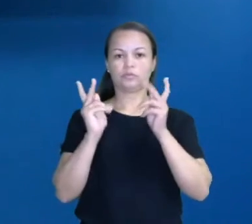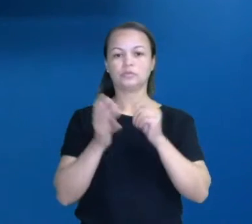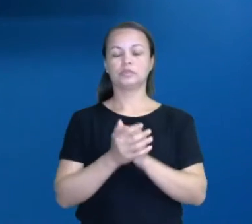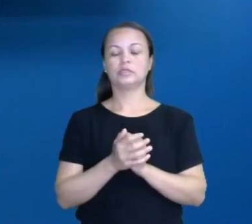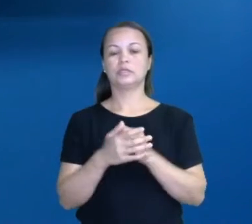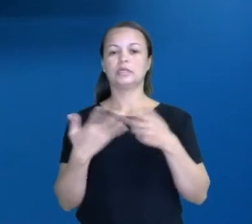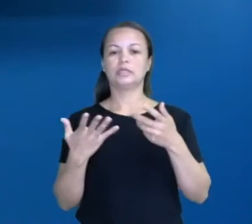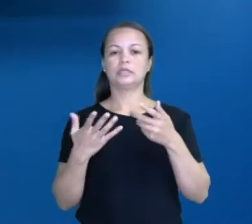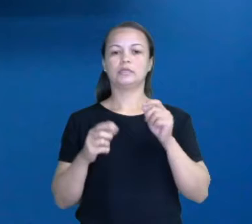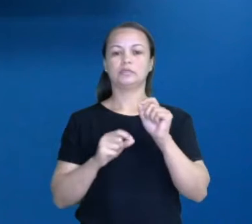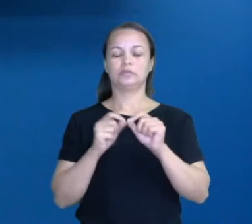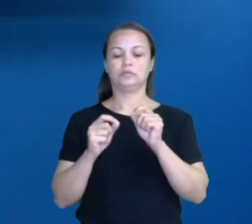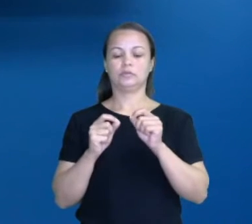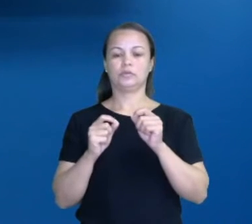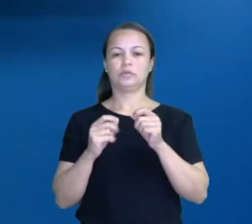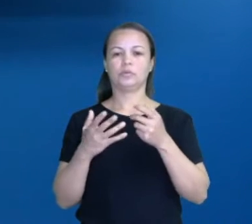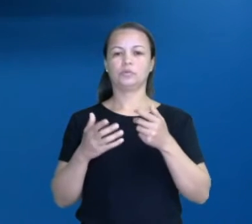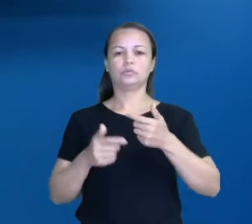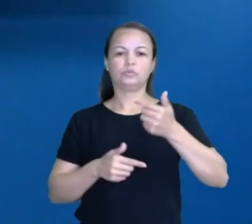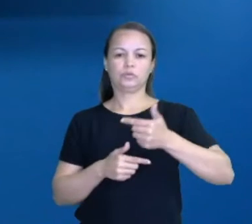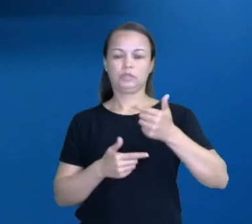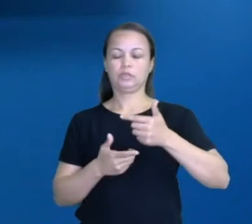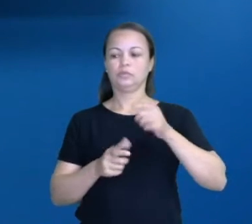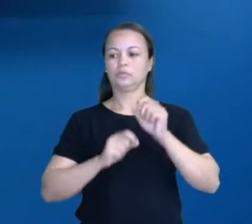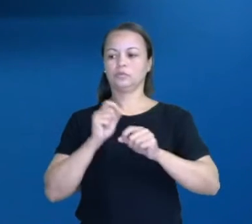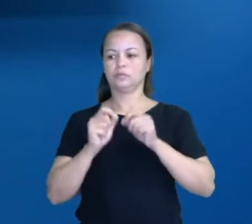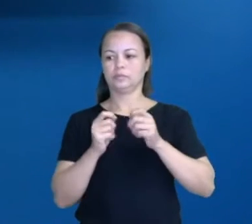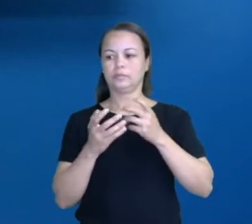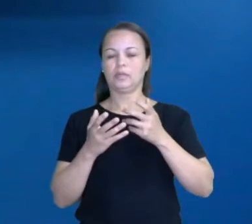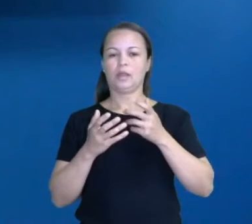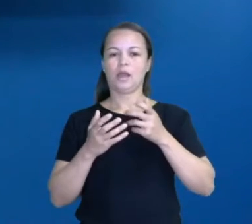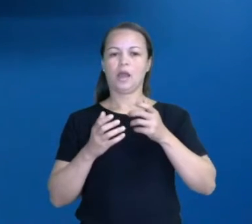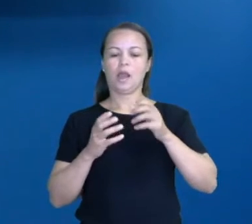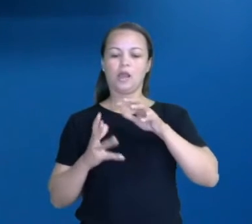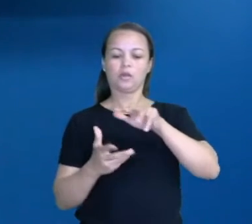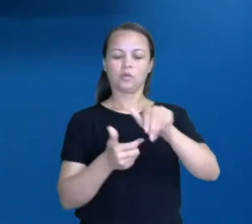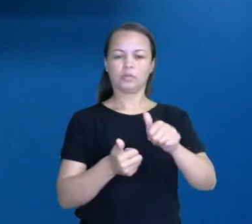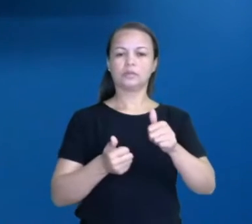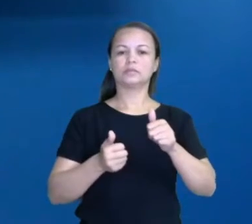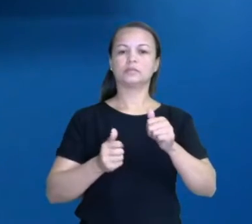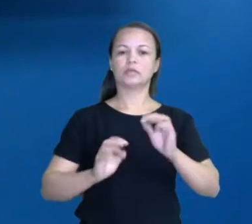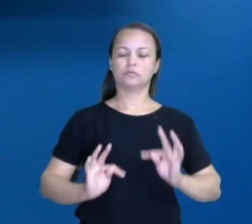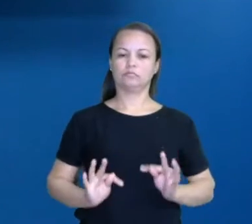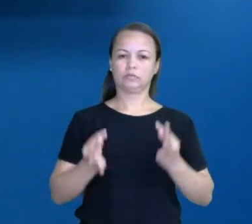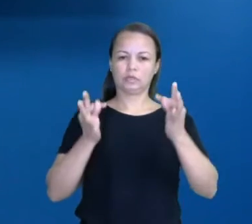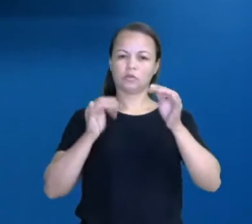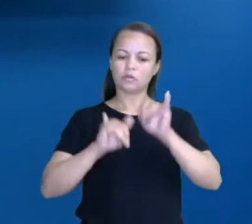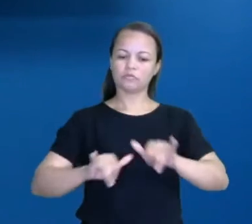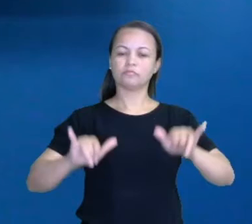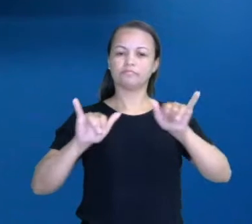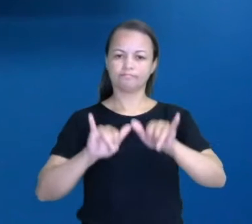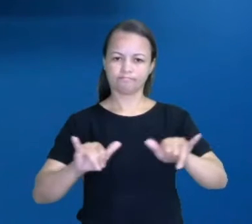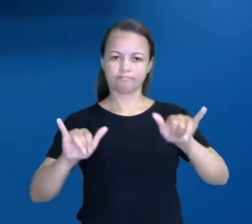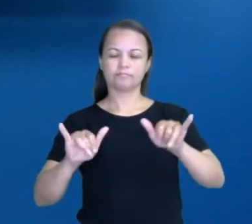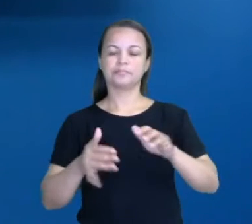tem sido muito impulsionado pelo avanço da globalização, né? A tecnologia, a informação,